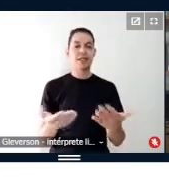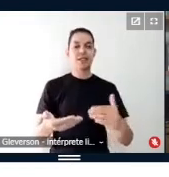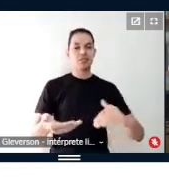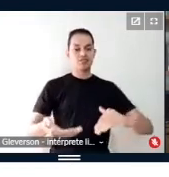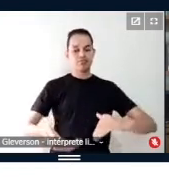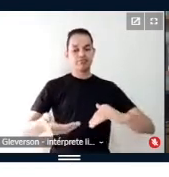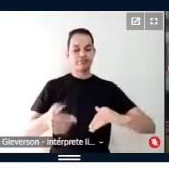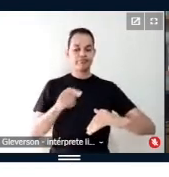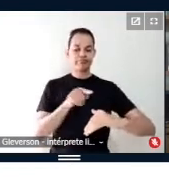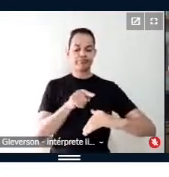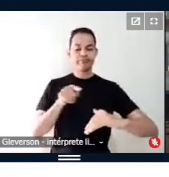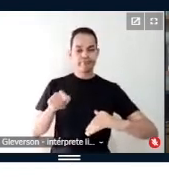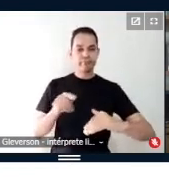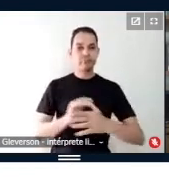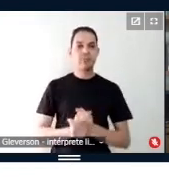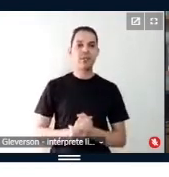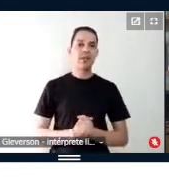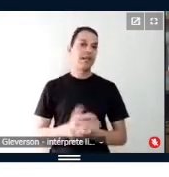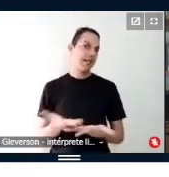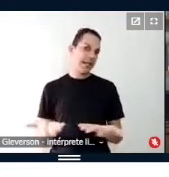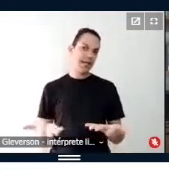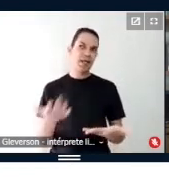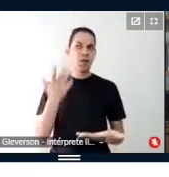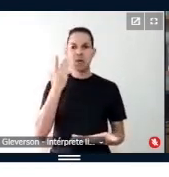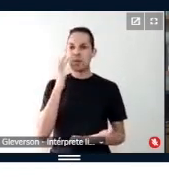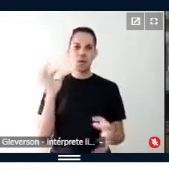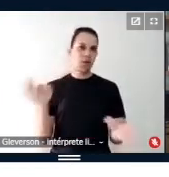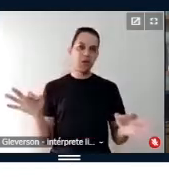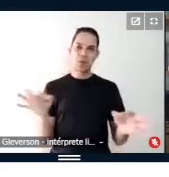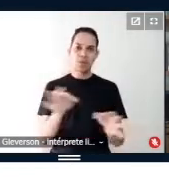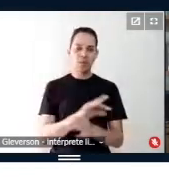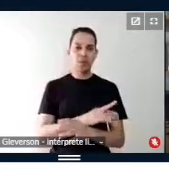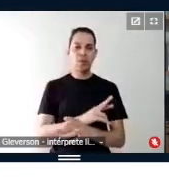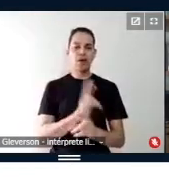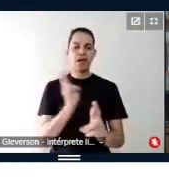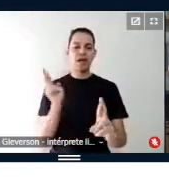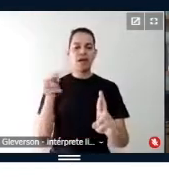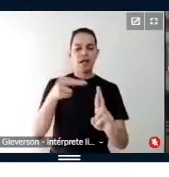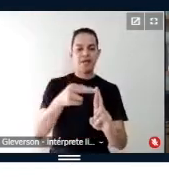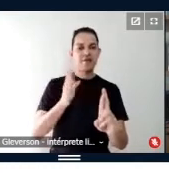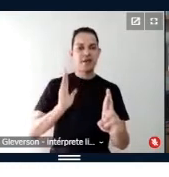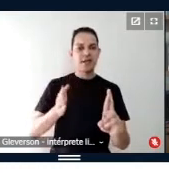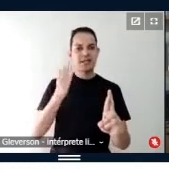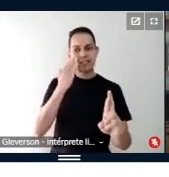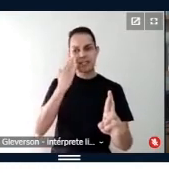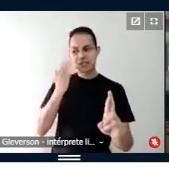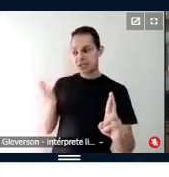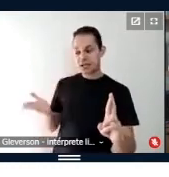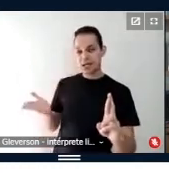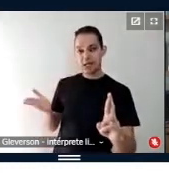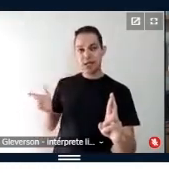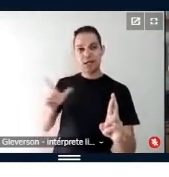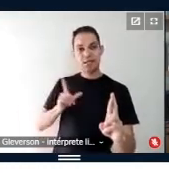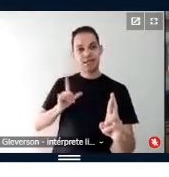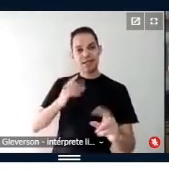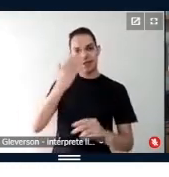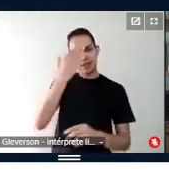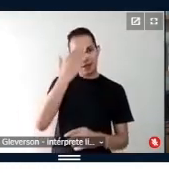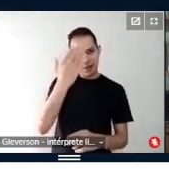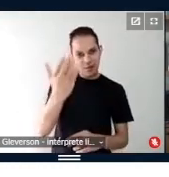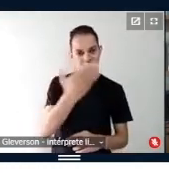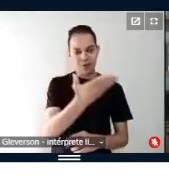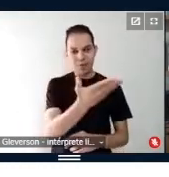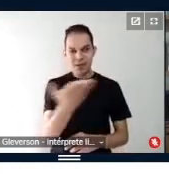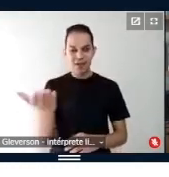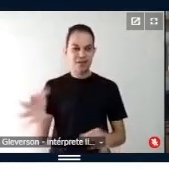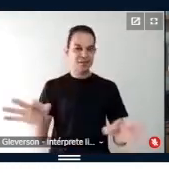Câmara. E aí eu acho que é isso, aqui são as referências já, e muito obrigada, é